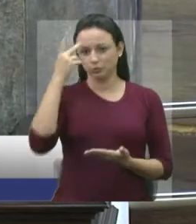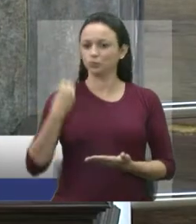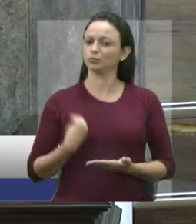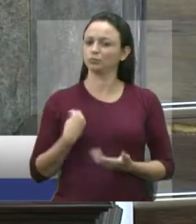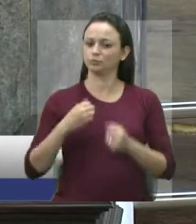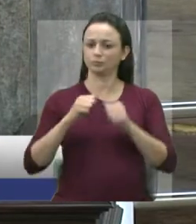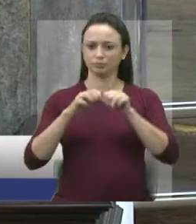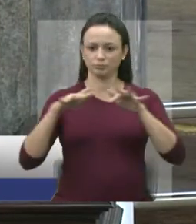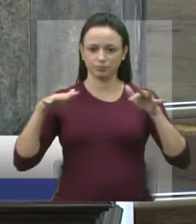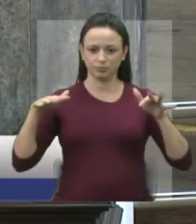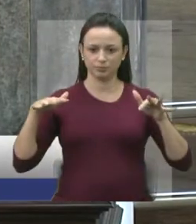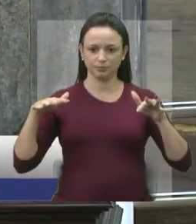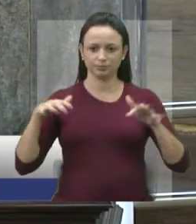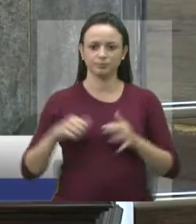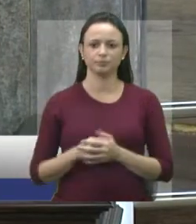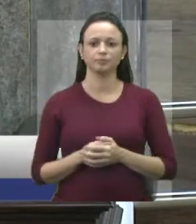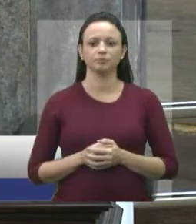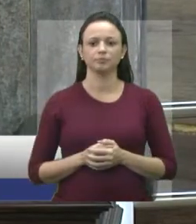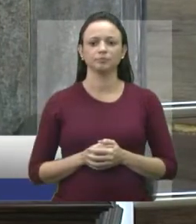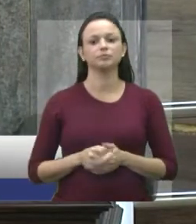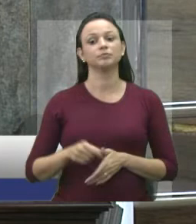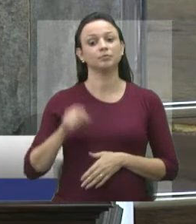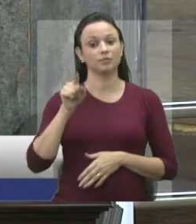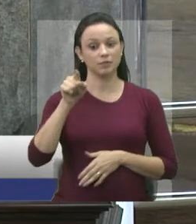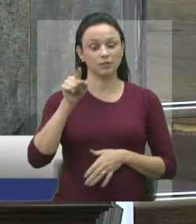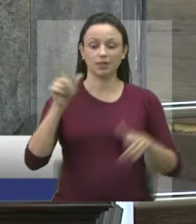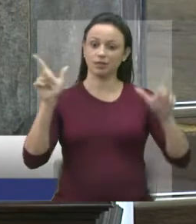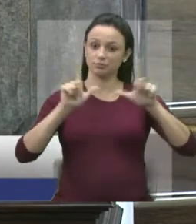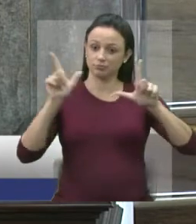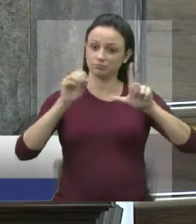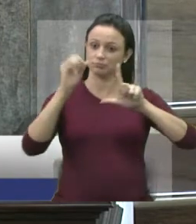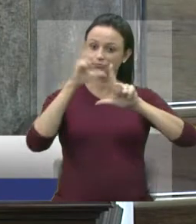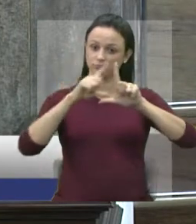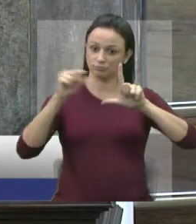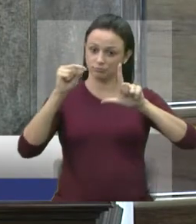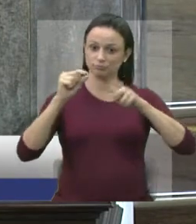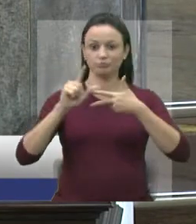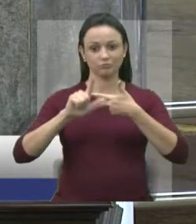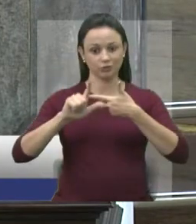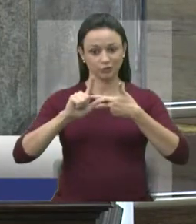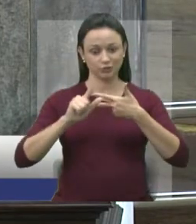presente e a vocês que nos assistem pelo canal legislativo.